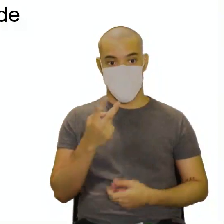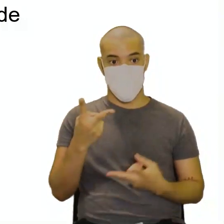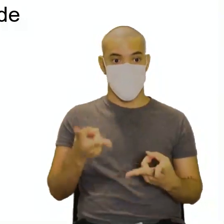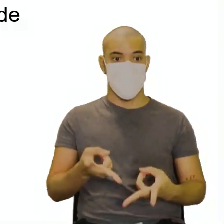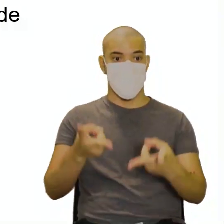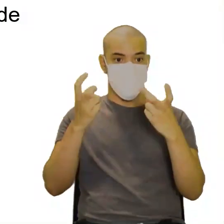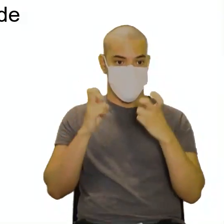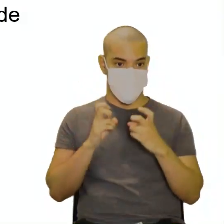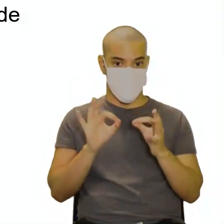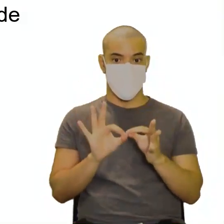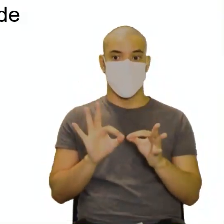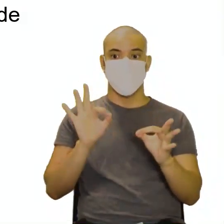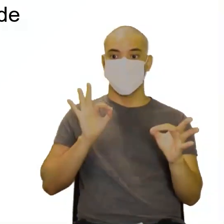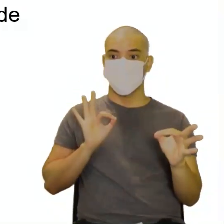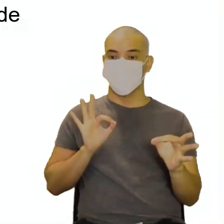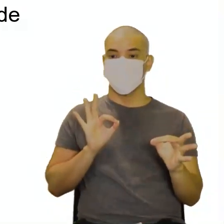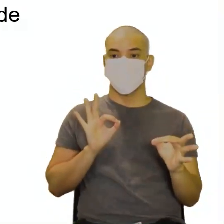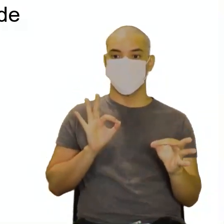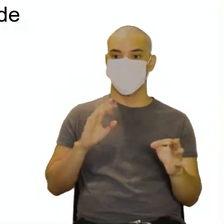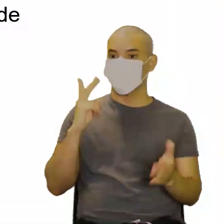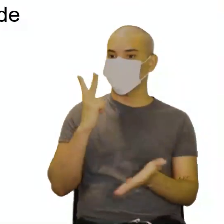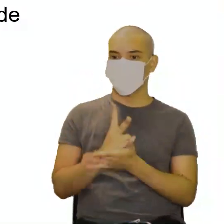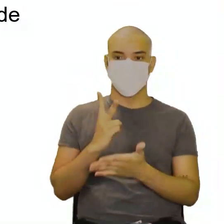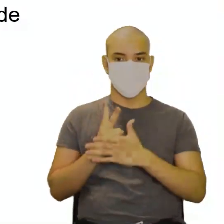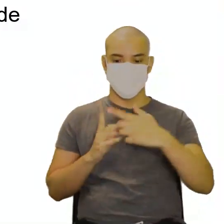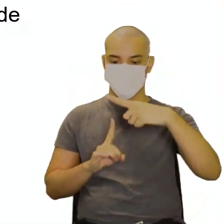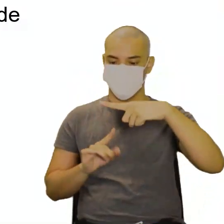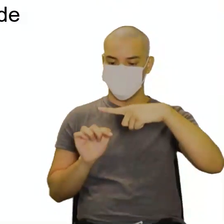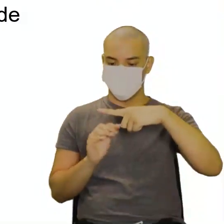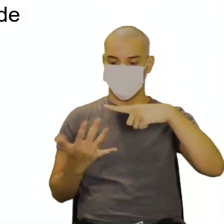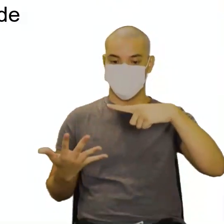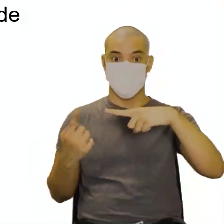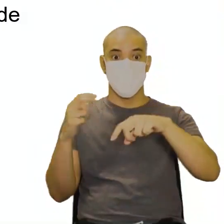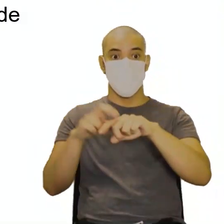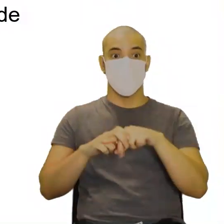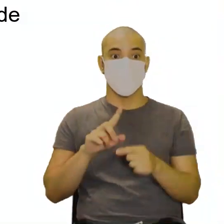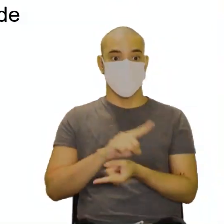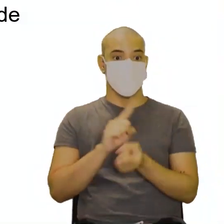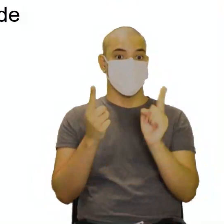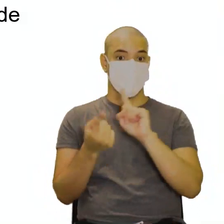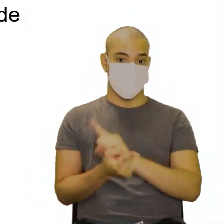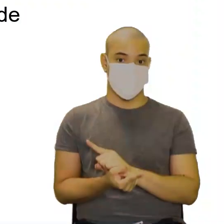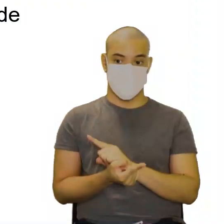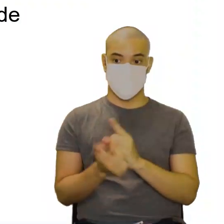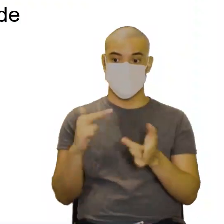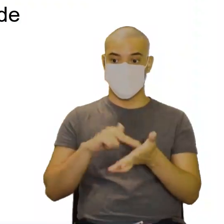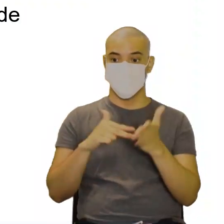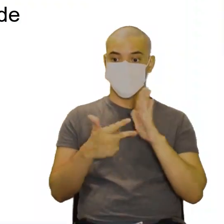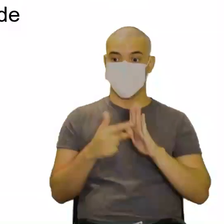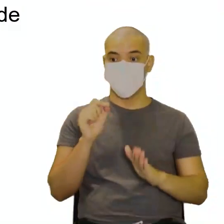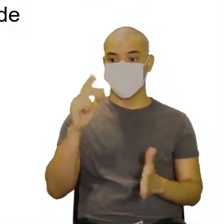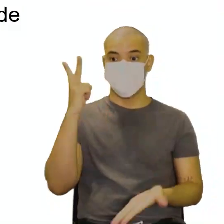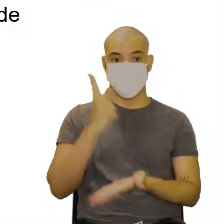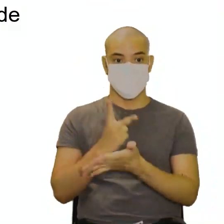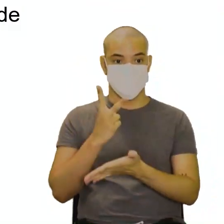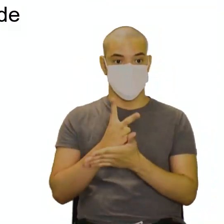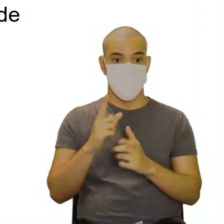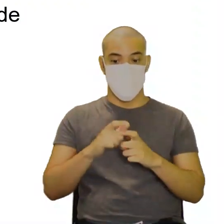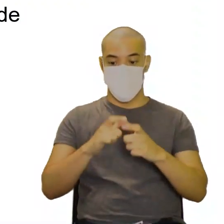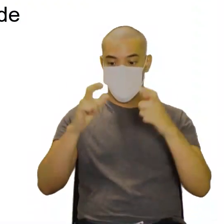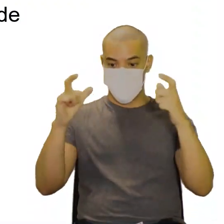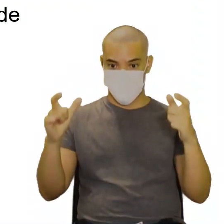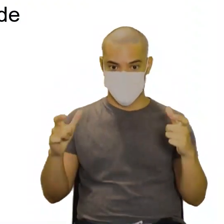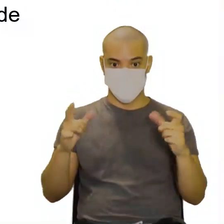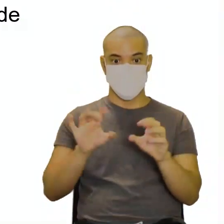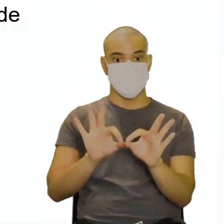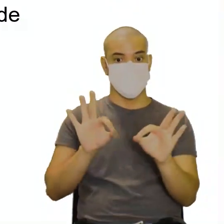está no denominador, então é inversamente proporcional. Isso significa que quanto maior